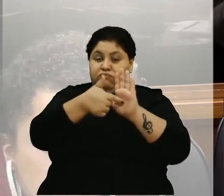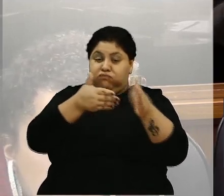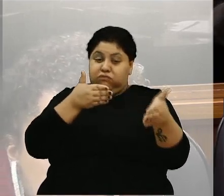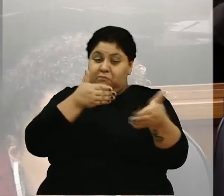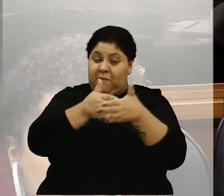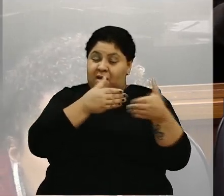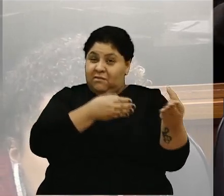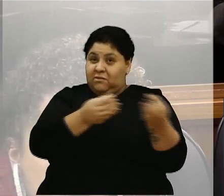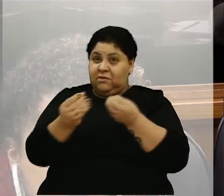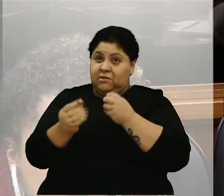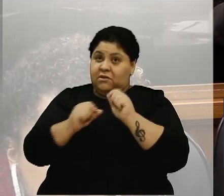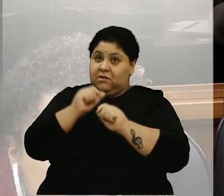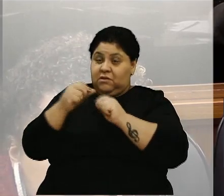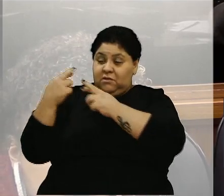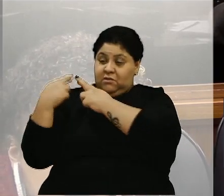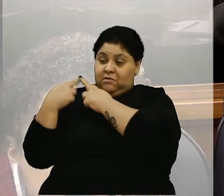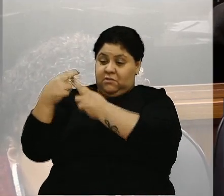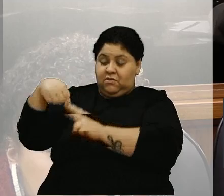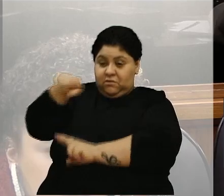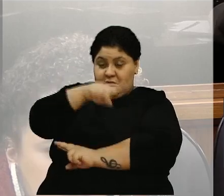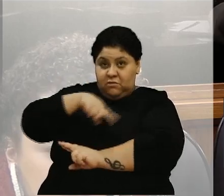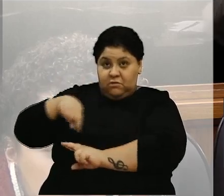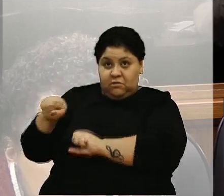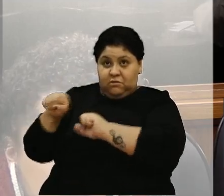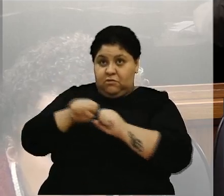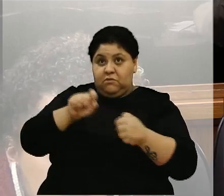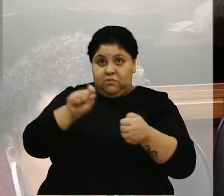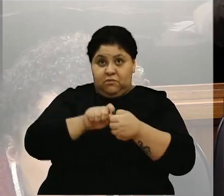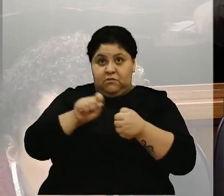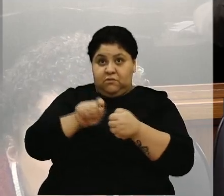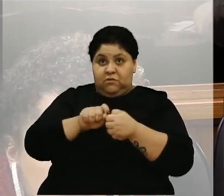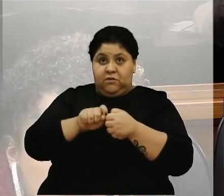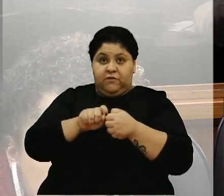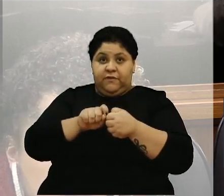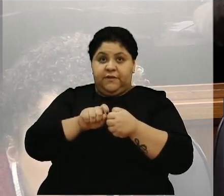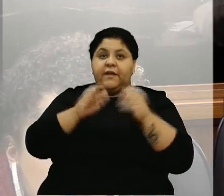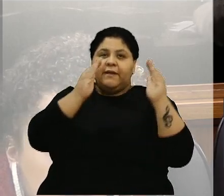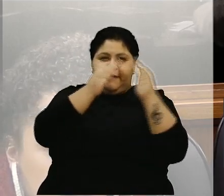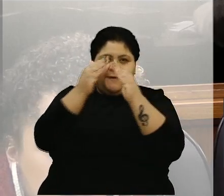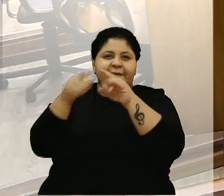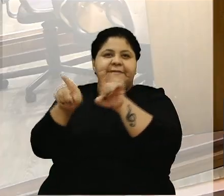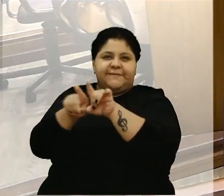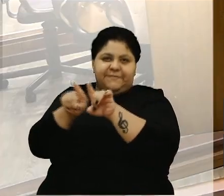tanto, e aquilo que é de responsabilidade nossa nós possamos fazer como tarefa de casa. No momento oportuno eu voto sim. Obrigado.